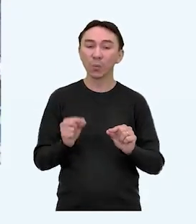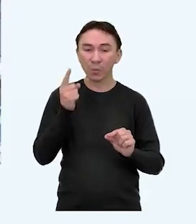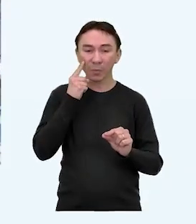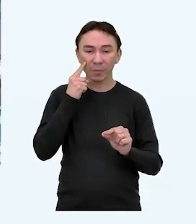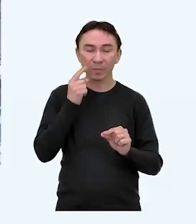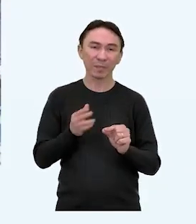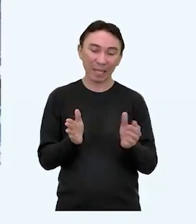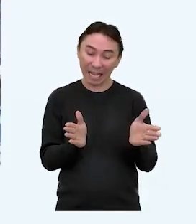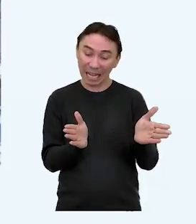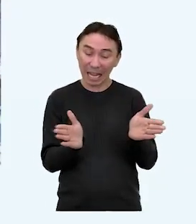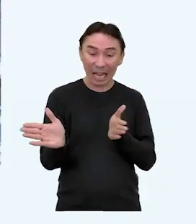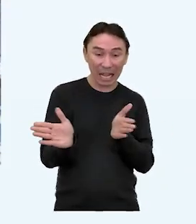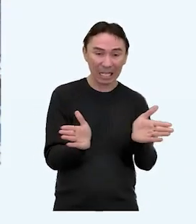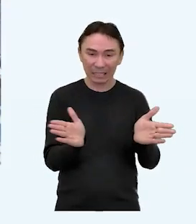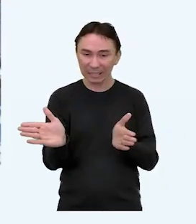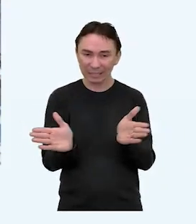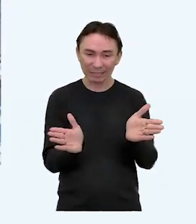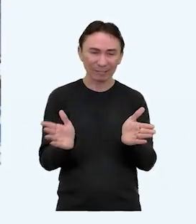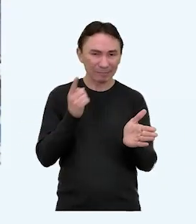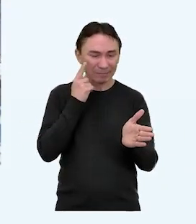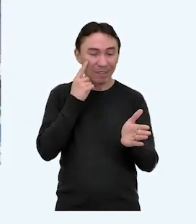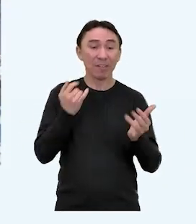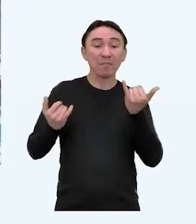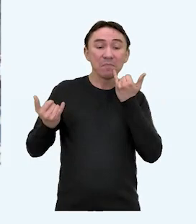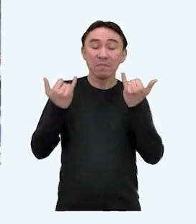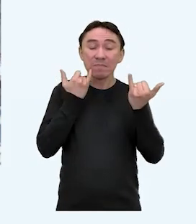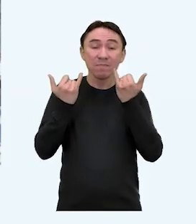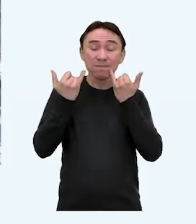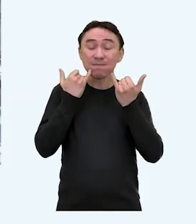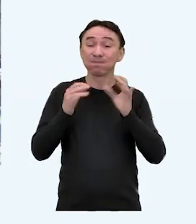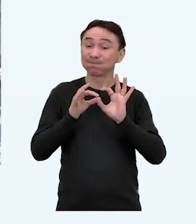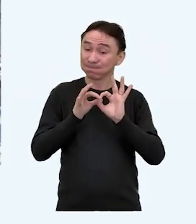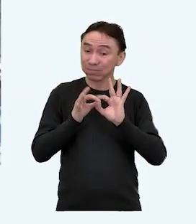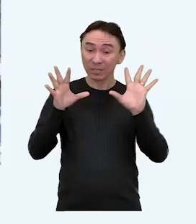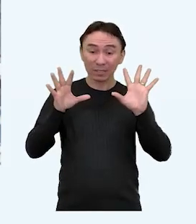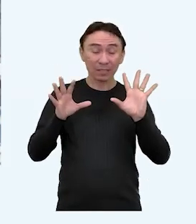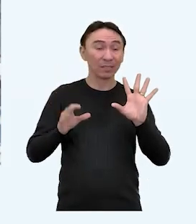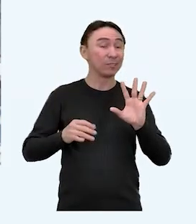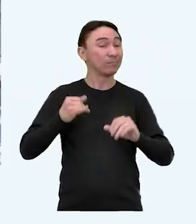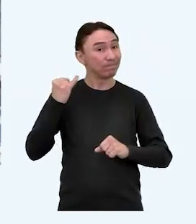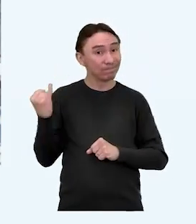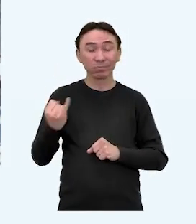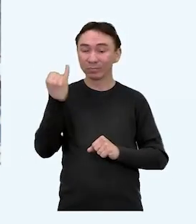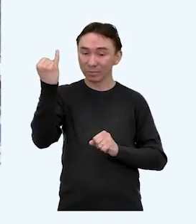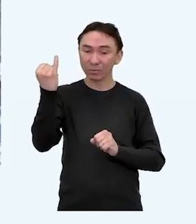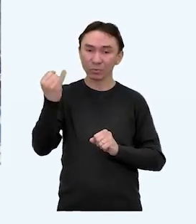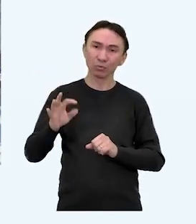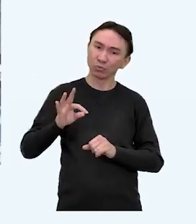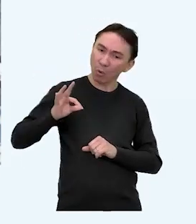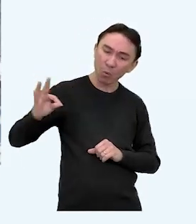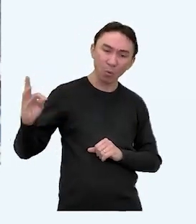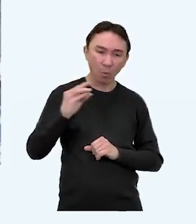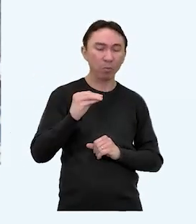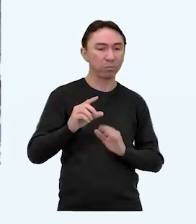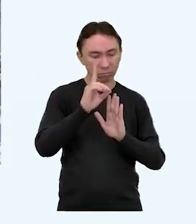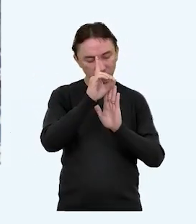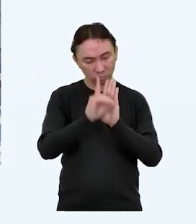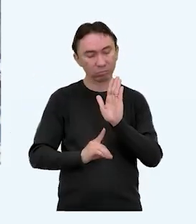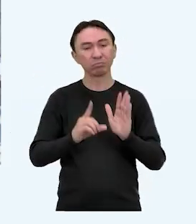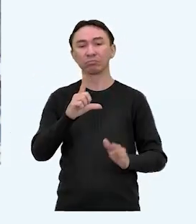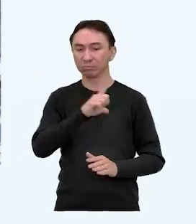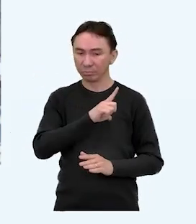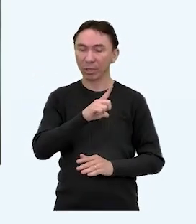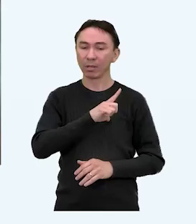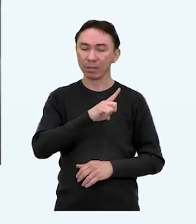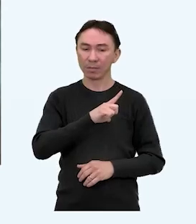acesso universal e livre à informação é uma prioridade e um direito das pessoas no